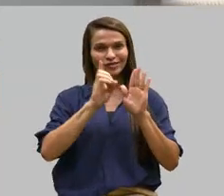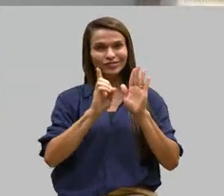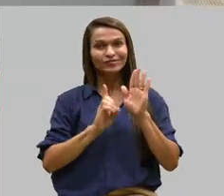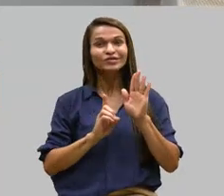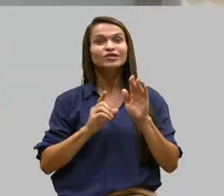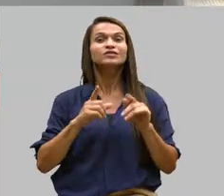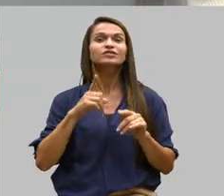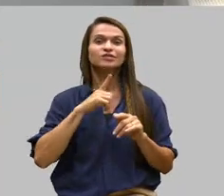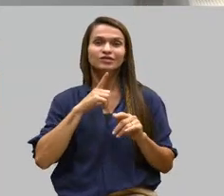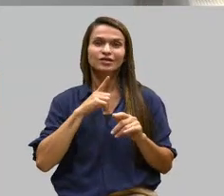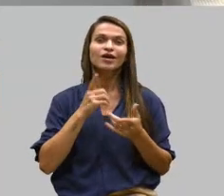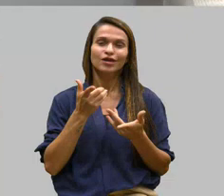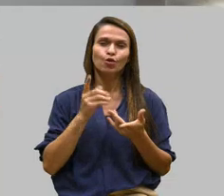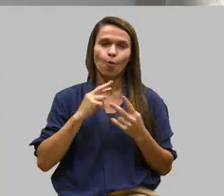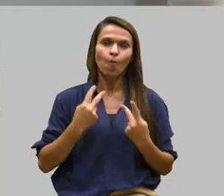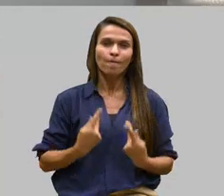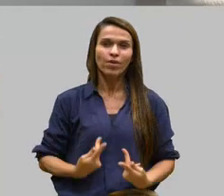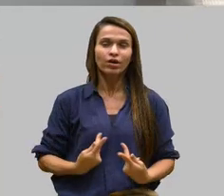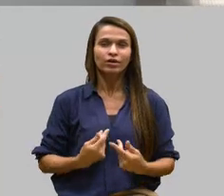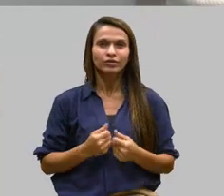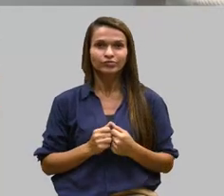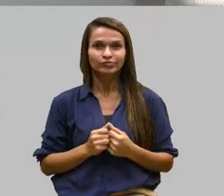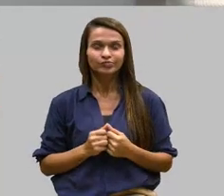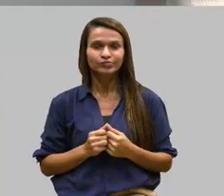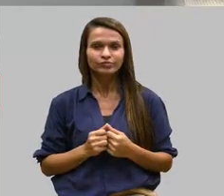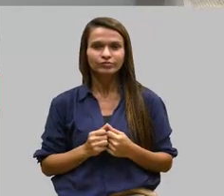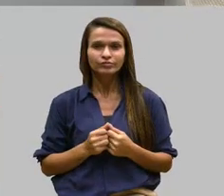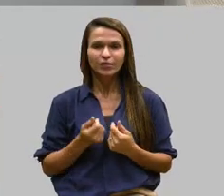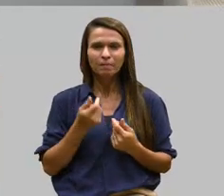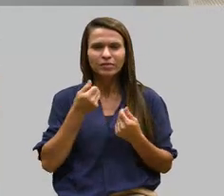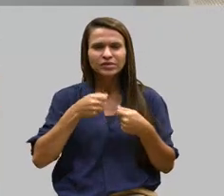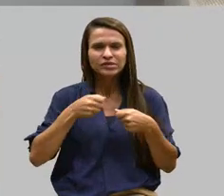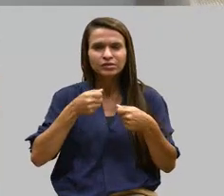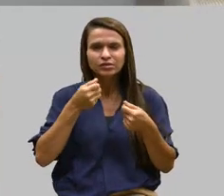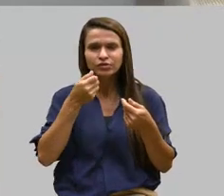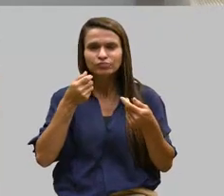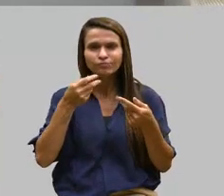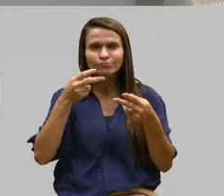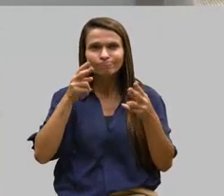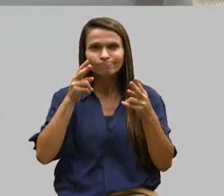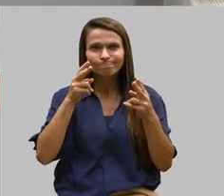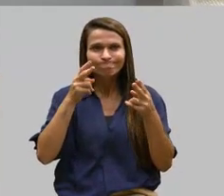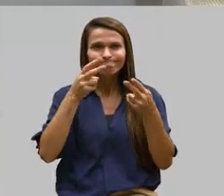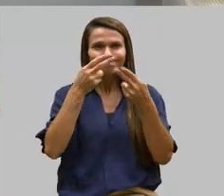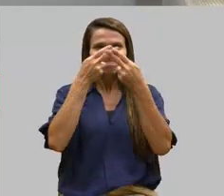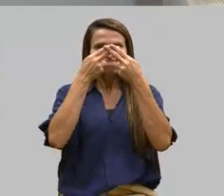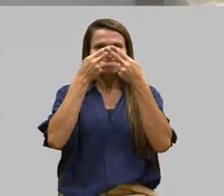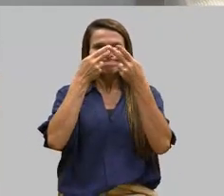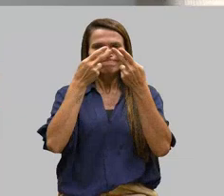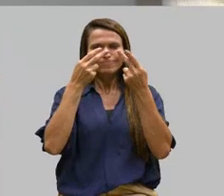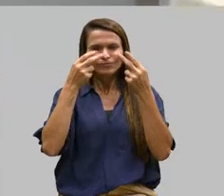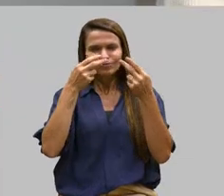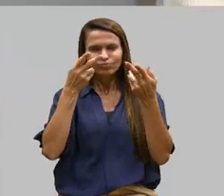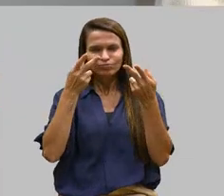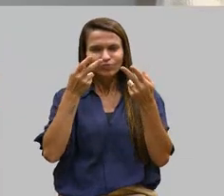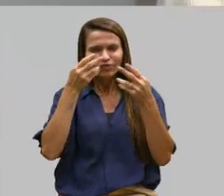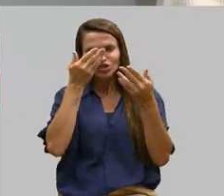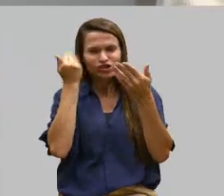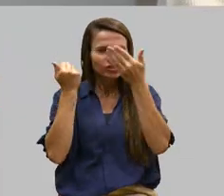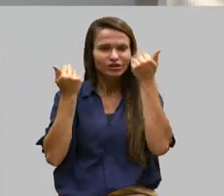que nós não parássemos a trava do nosso olhar e fossemos além daquilo que eles nos apresenta